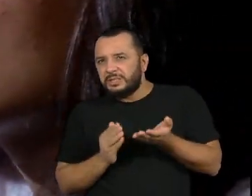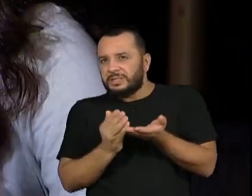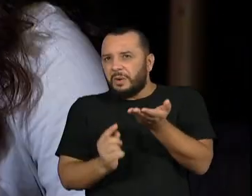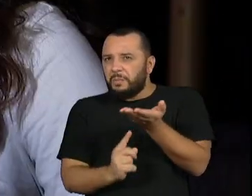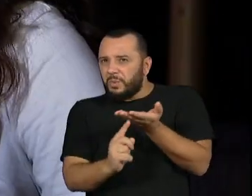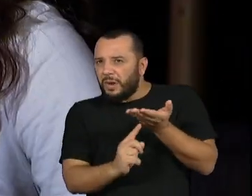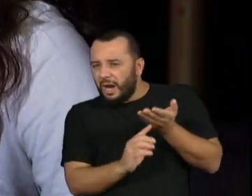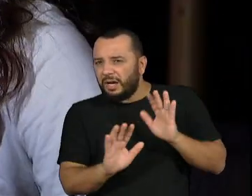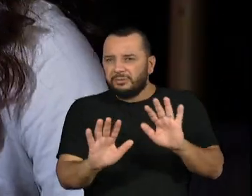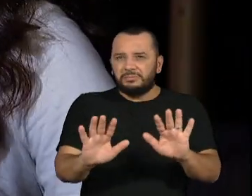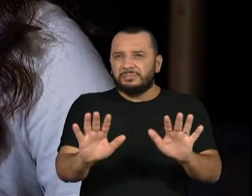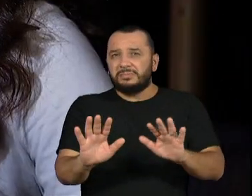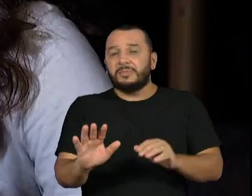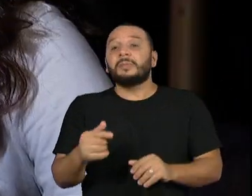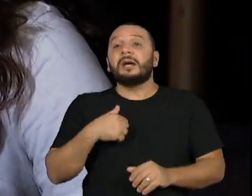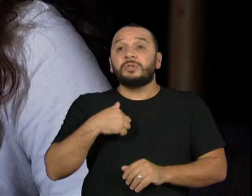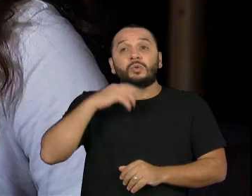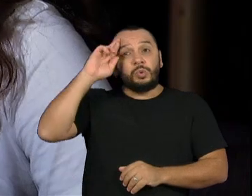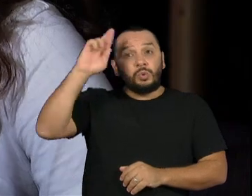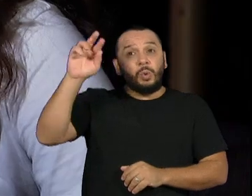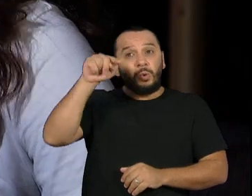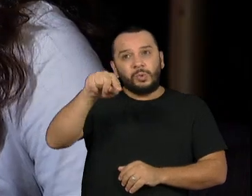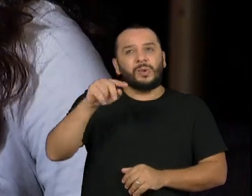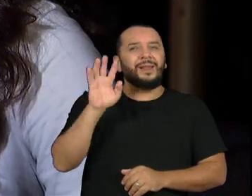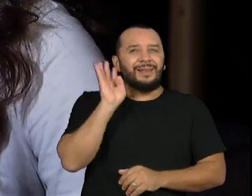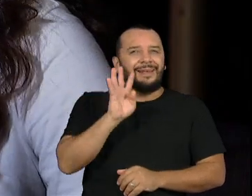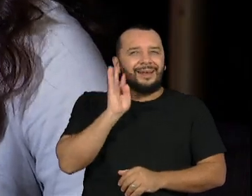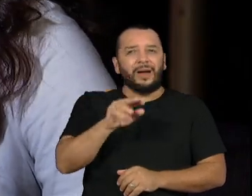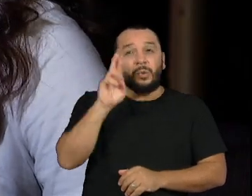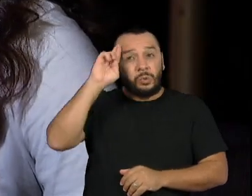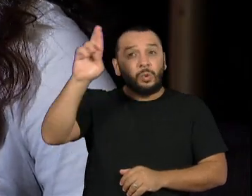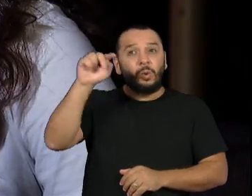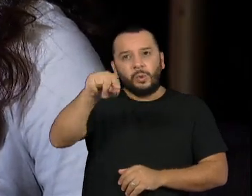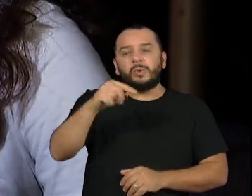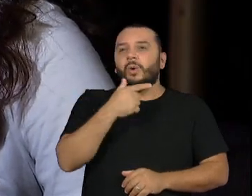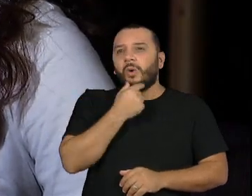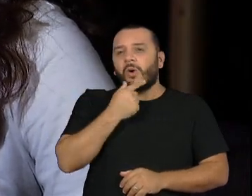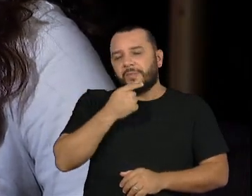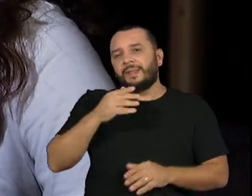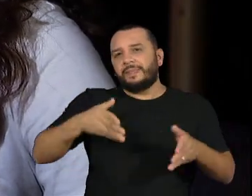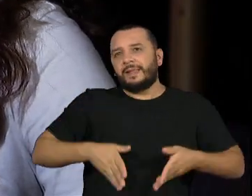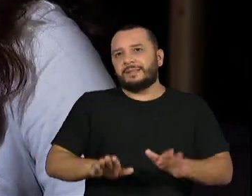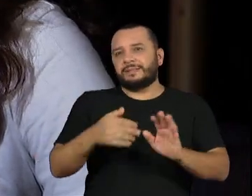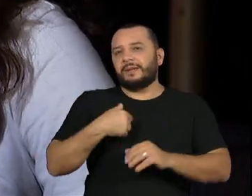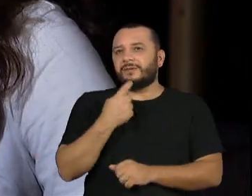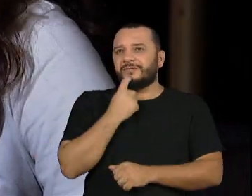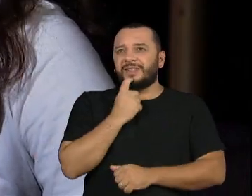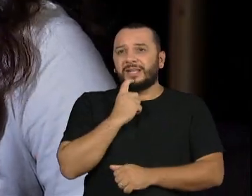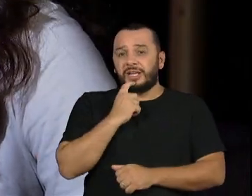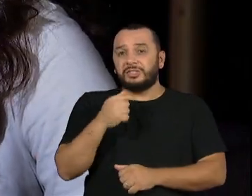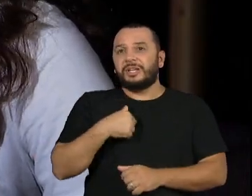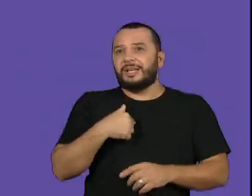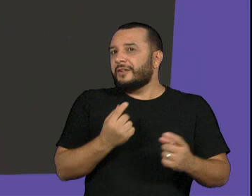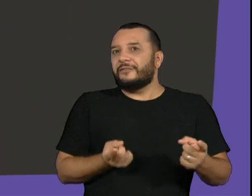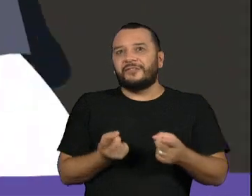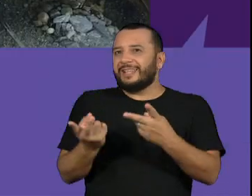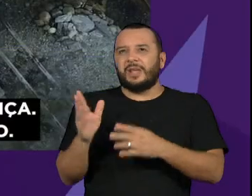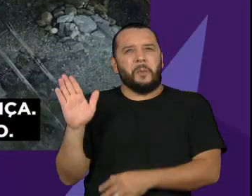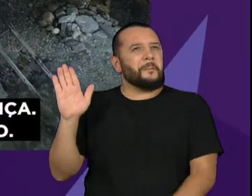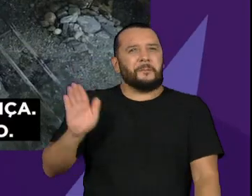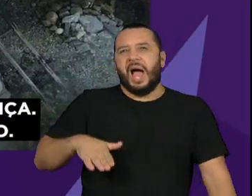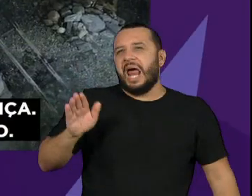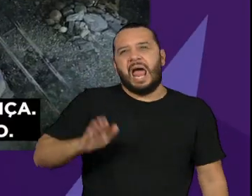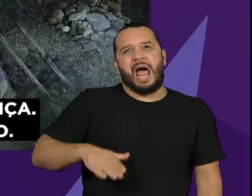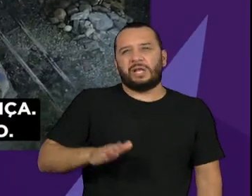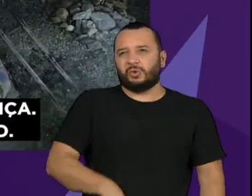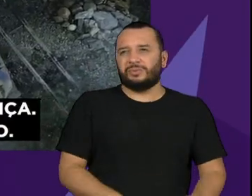no motor. Mas o dono era muito legal, era um finlandês bacana, e ele topa me vender o barco pelo preço de uma bicicleta.